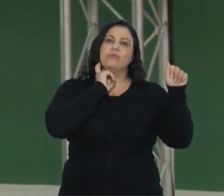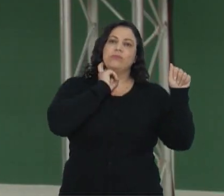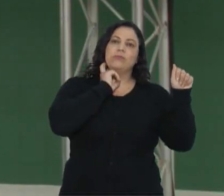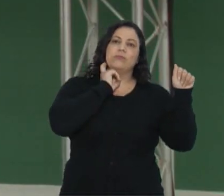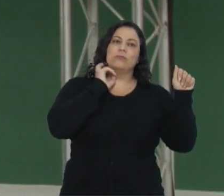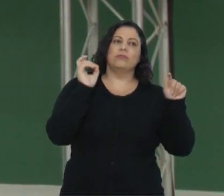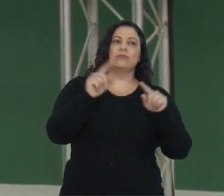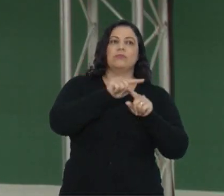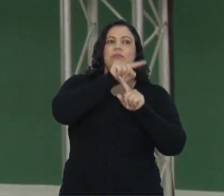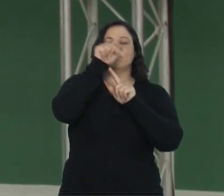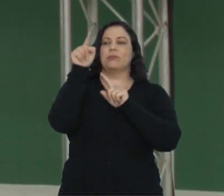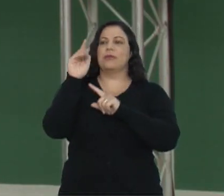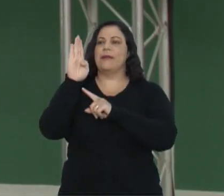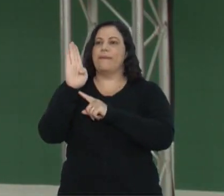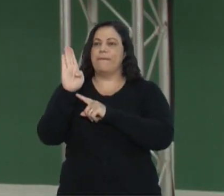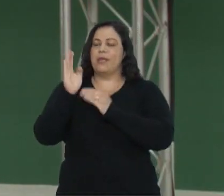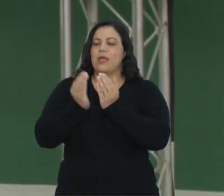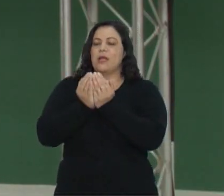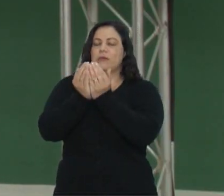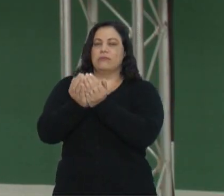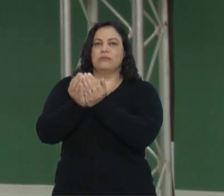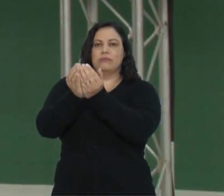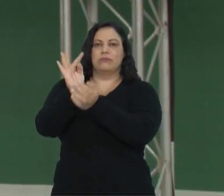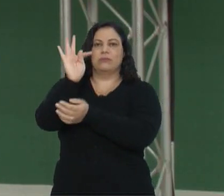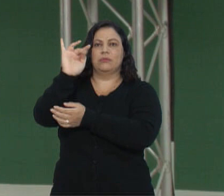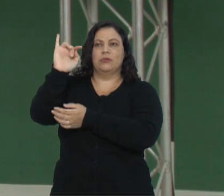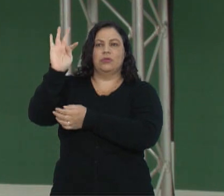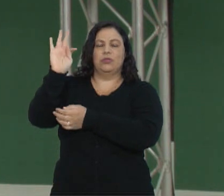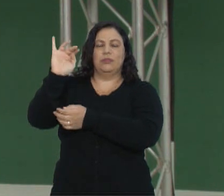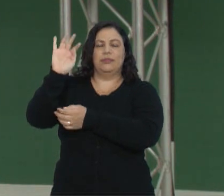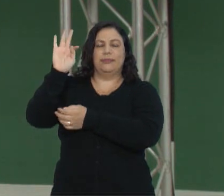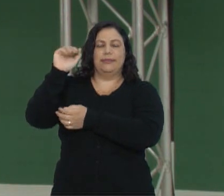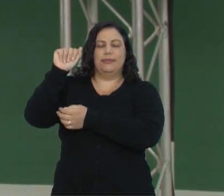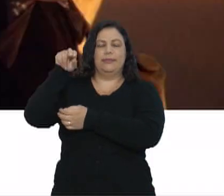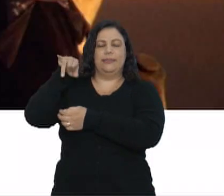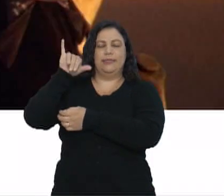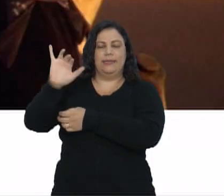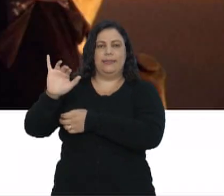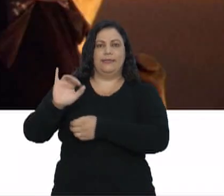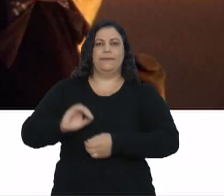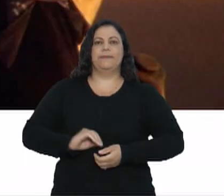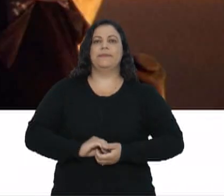Titanic. Pensa lá, vamos ver. Já voltamos.